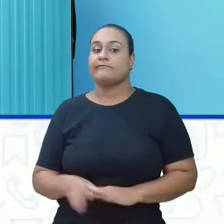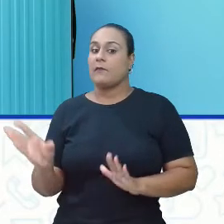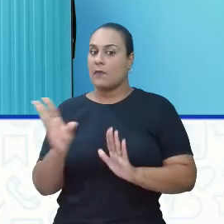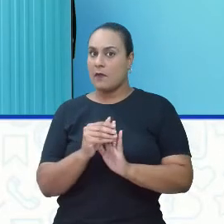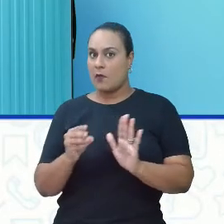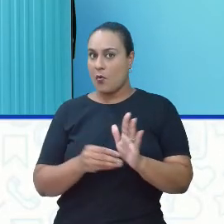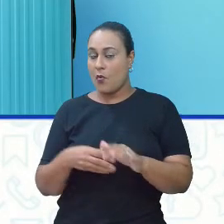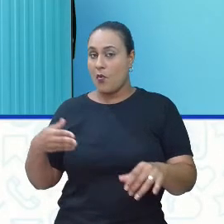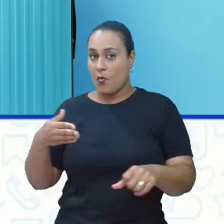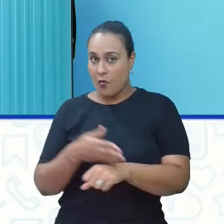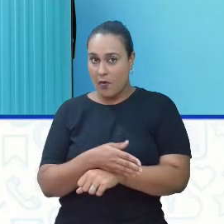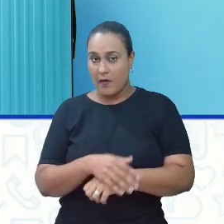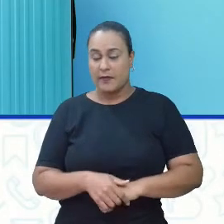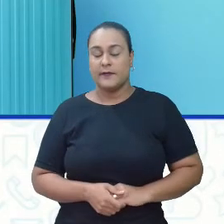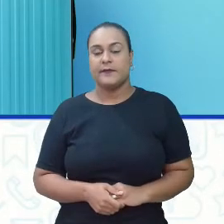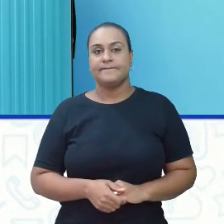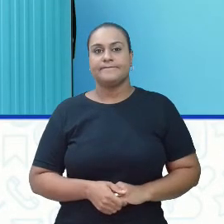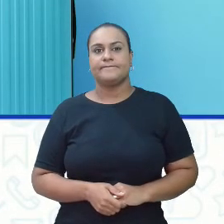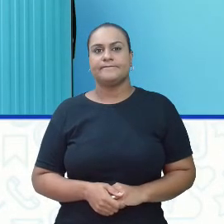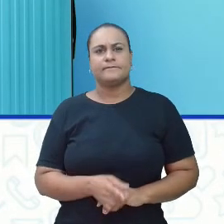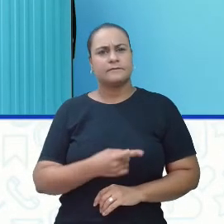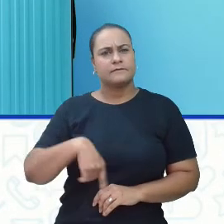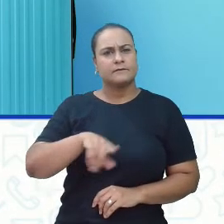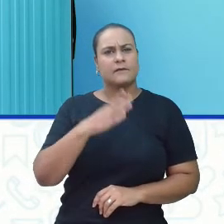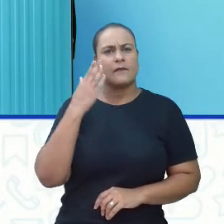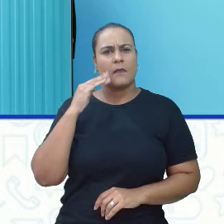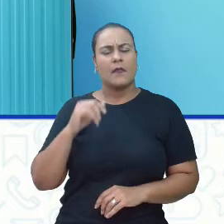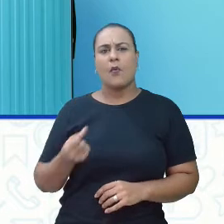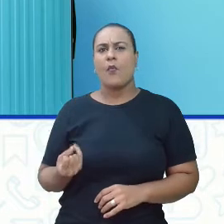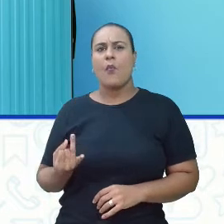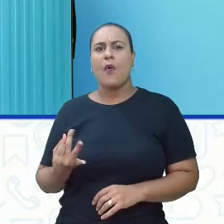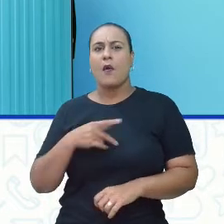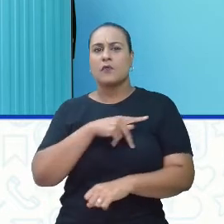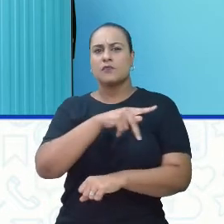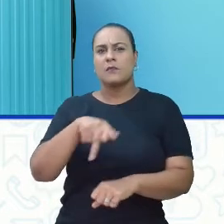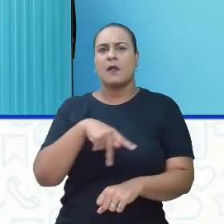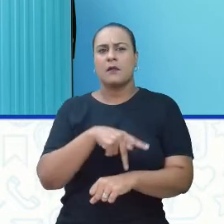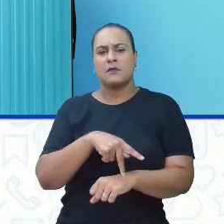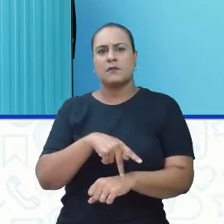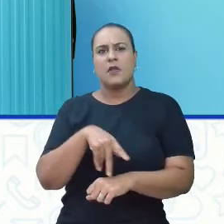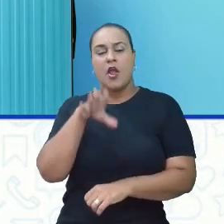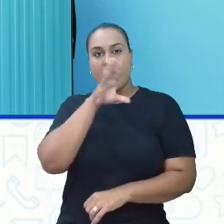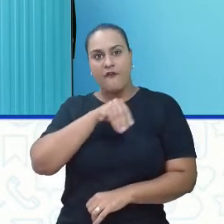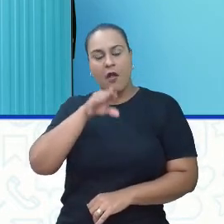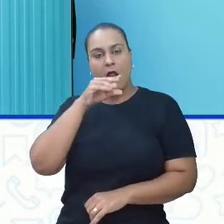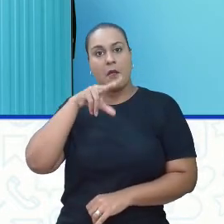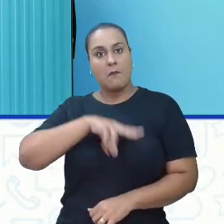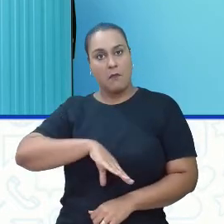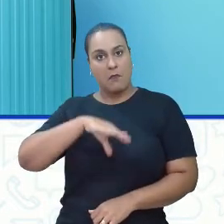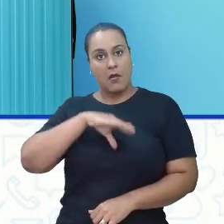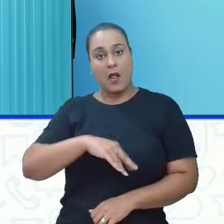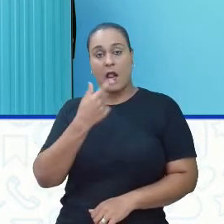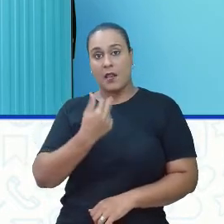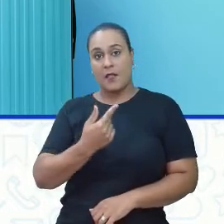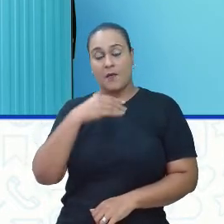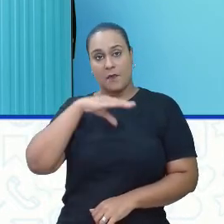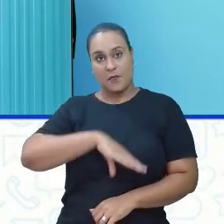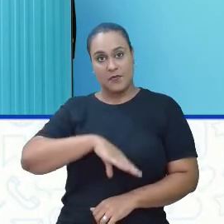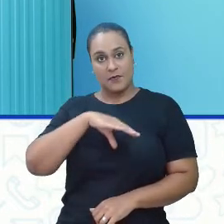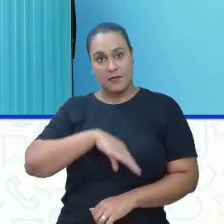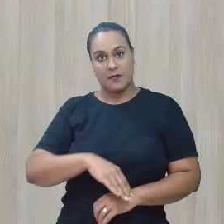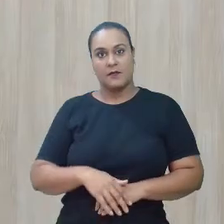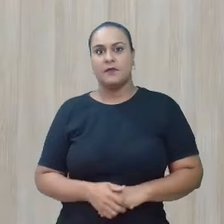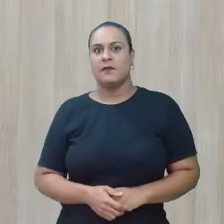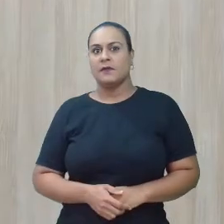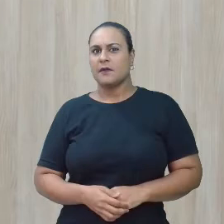mudanças produzidas pelo novo acordo, vocês sabem quais são os países que falam português? Isso é um tópico importante, porque a gente fica aqui, ó,